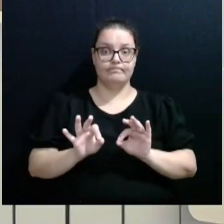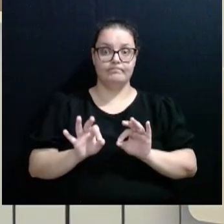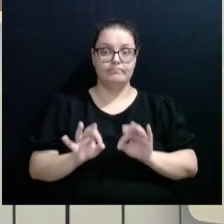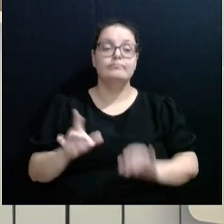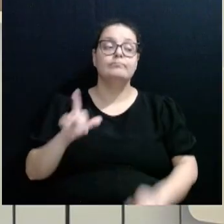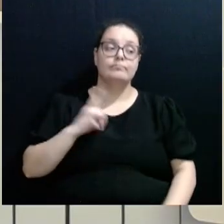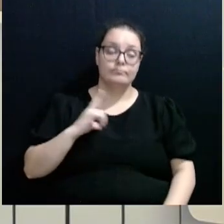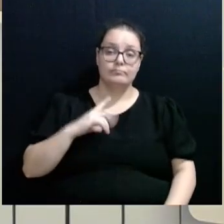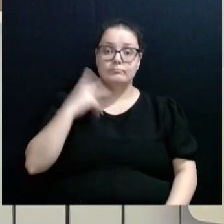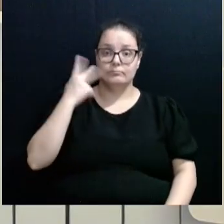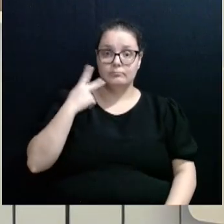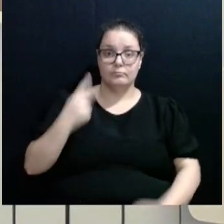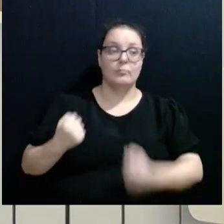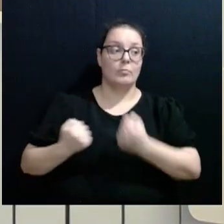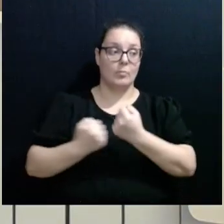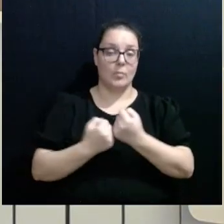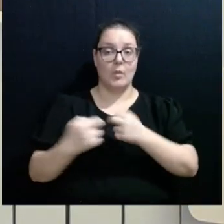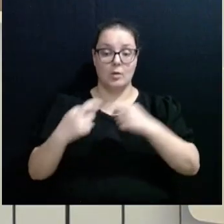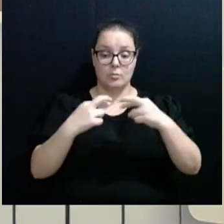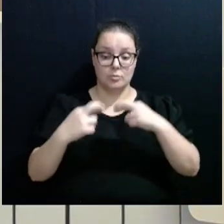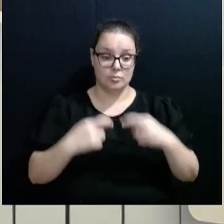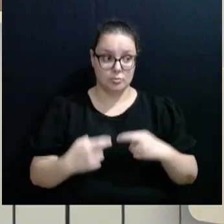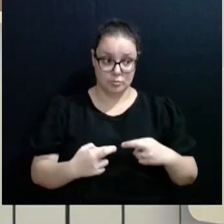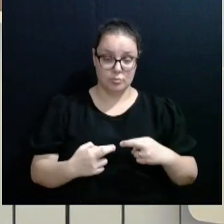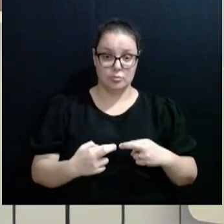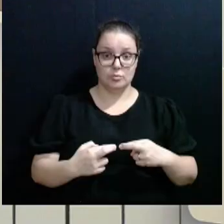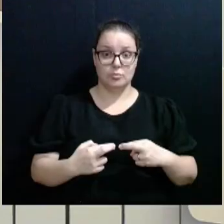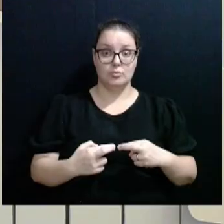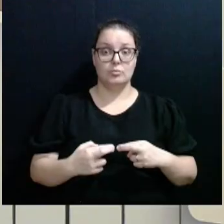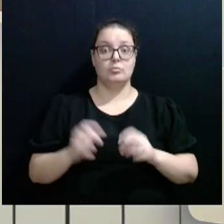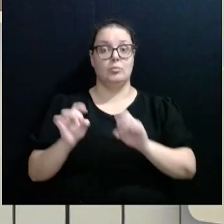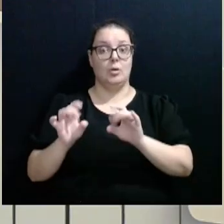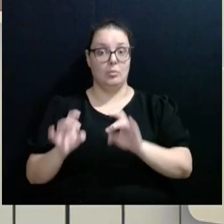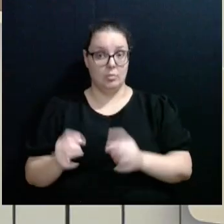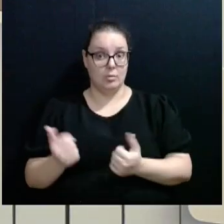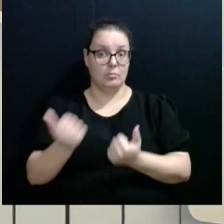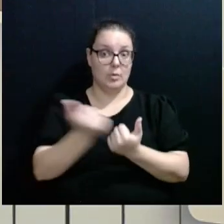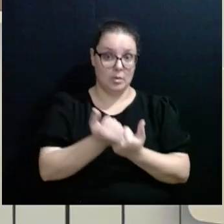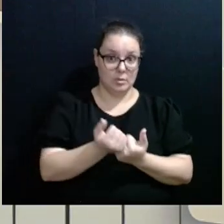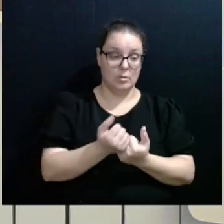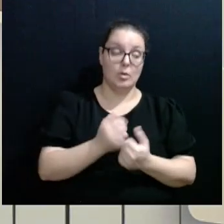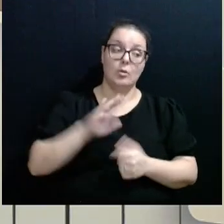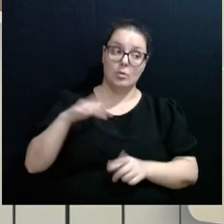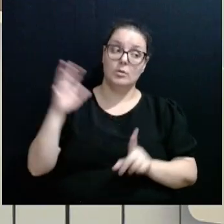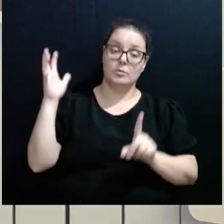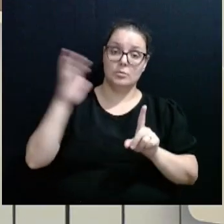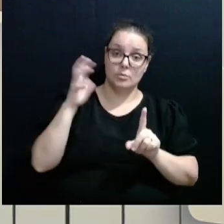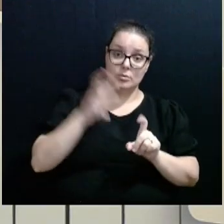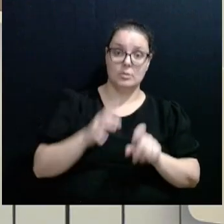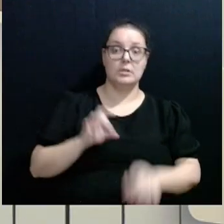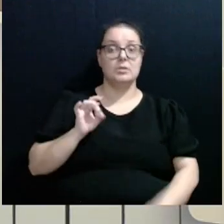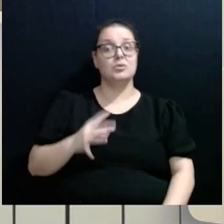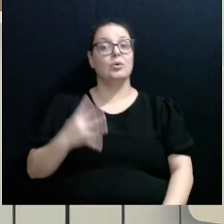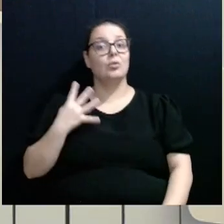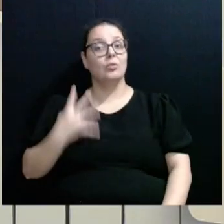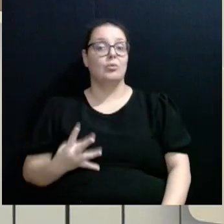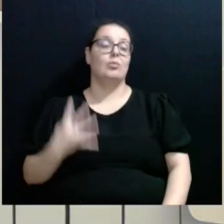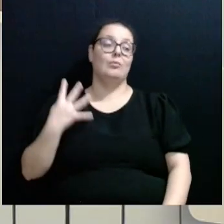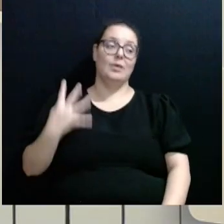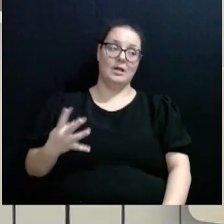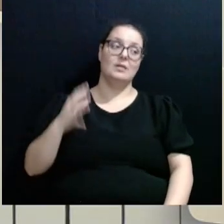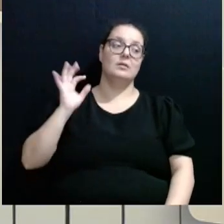de apuração que incluem capítulos específicos para casos de assédio e apenas 44%